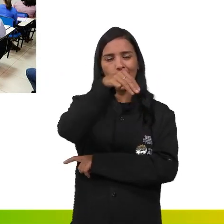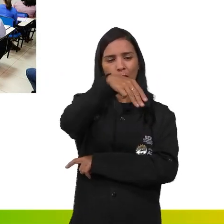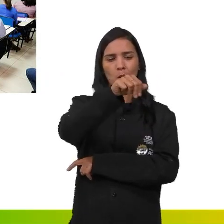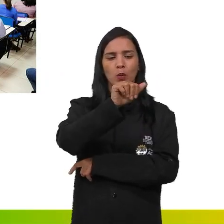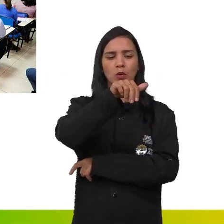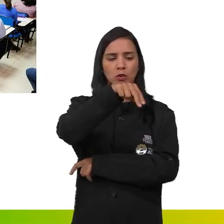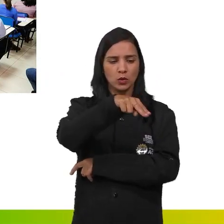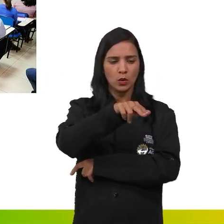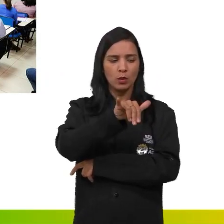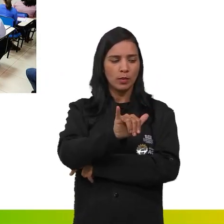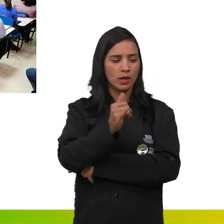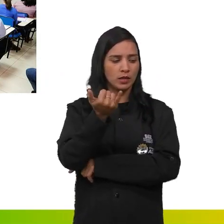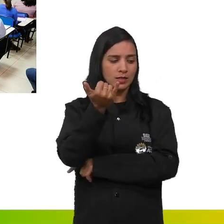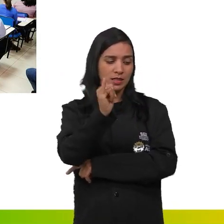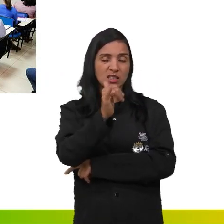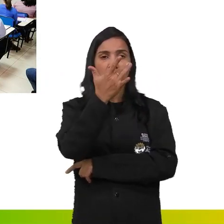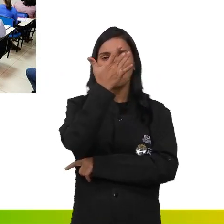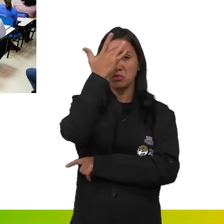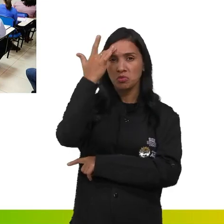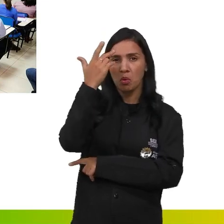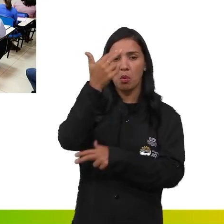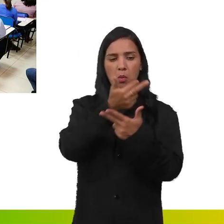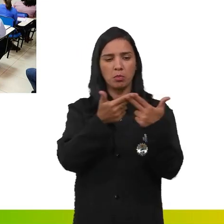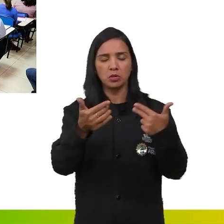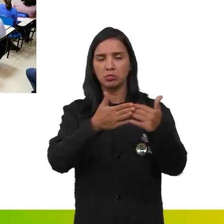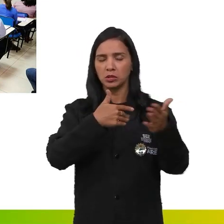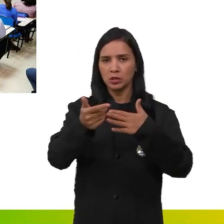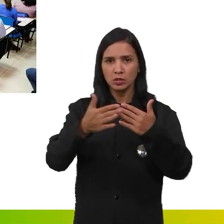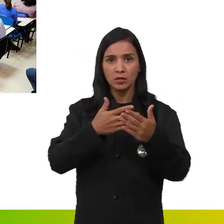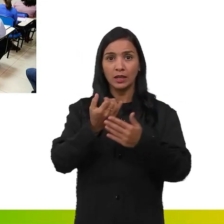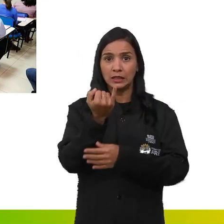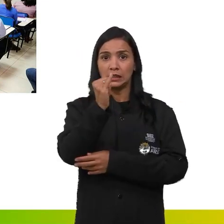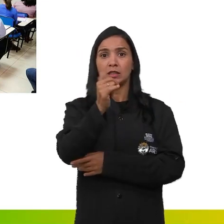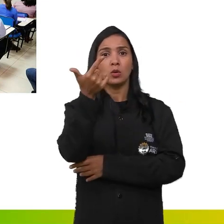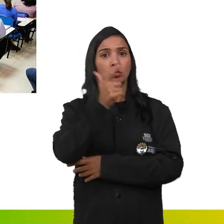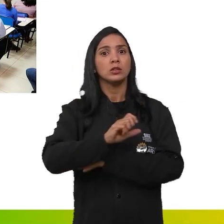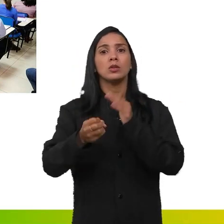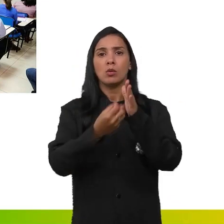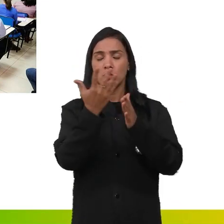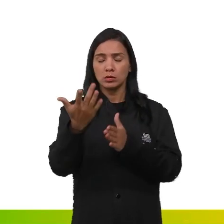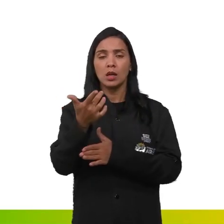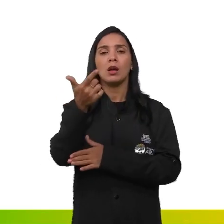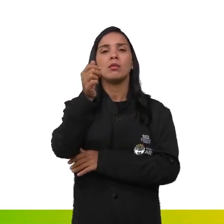objeto, até mesmo das pessoas em algum local. Tudo bem?